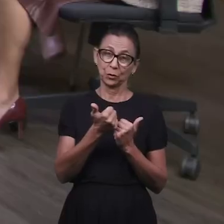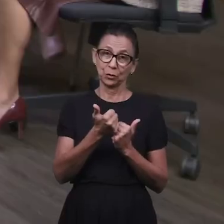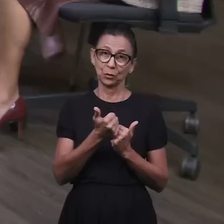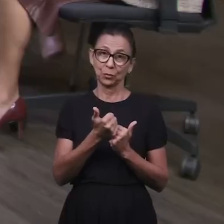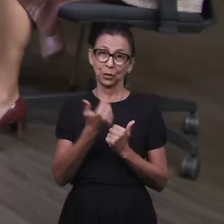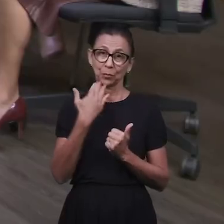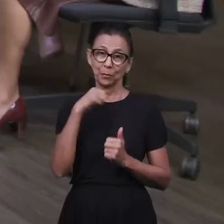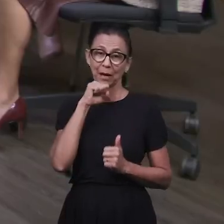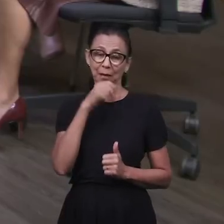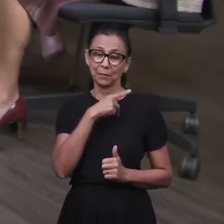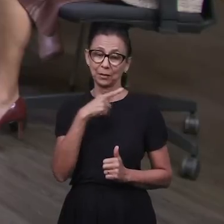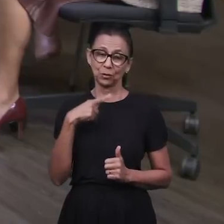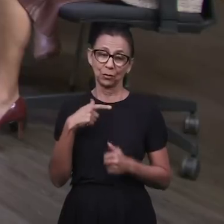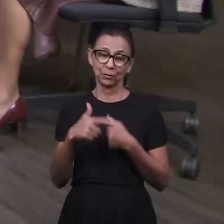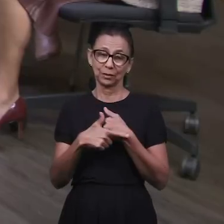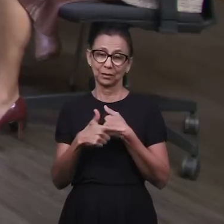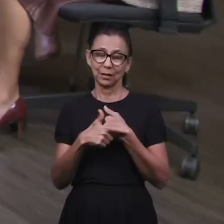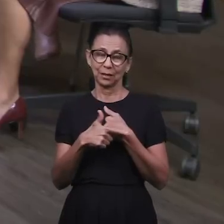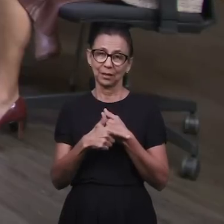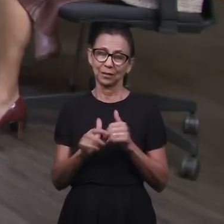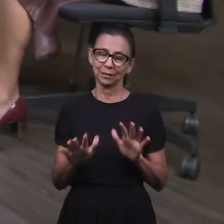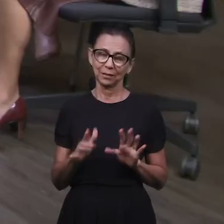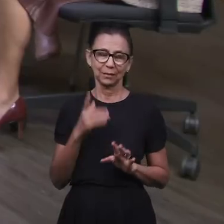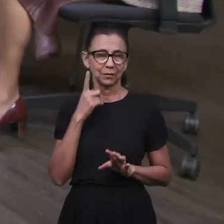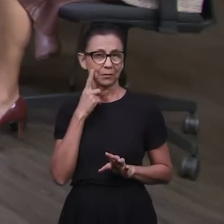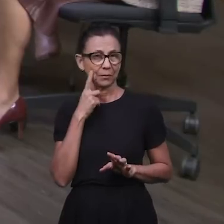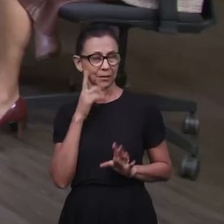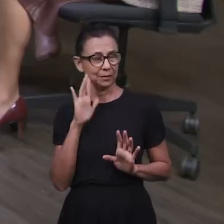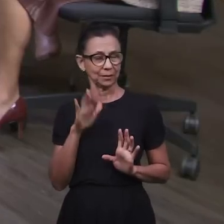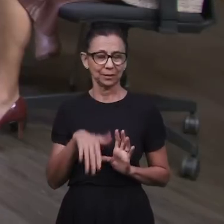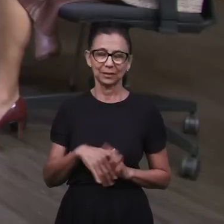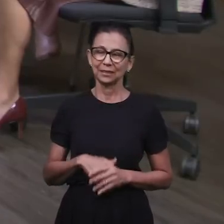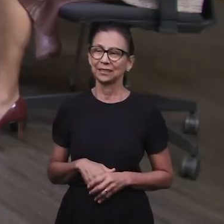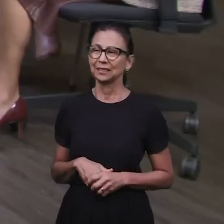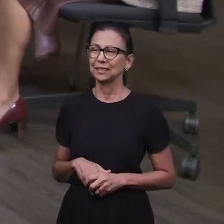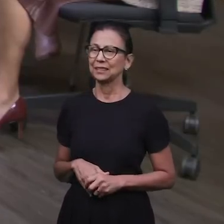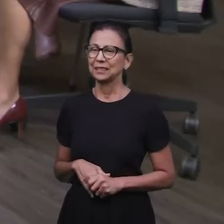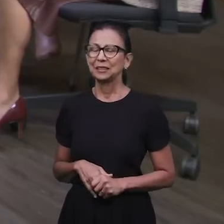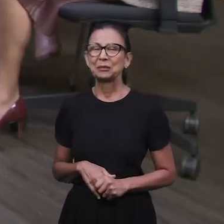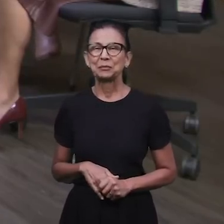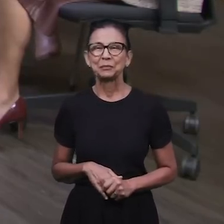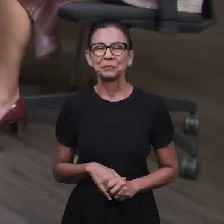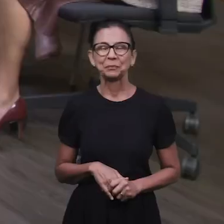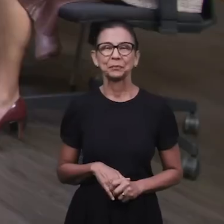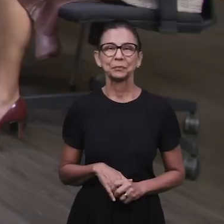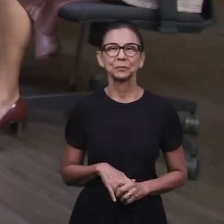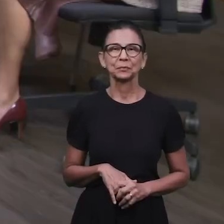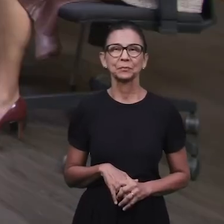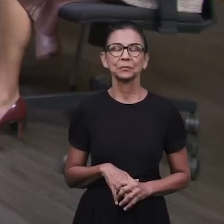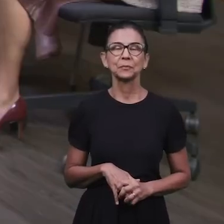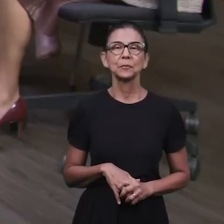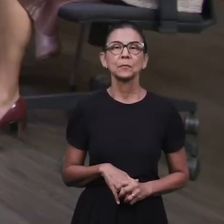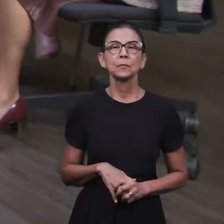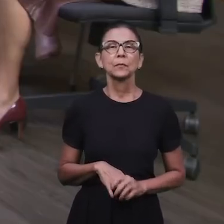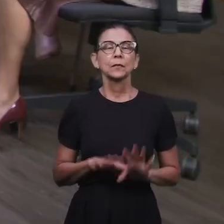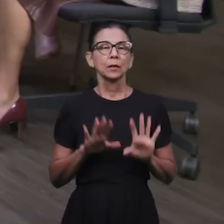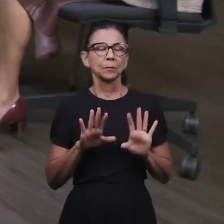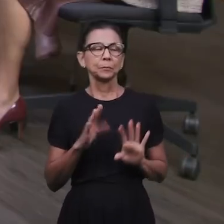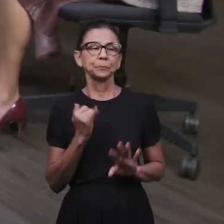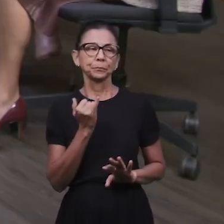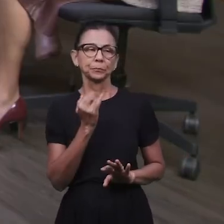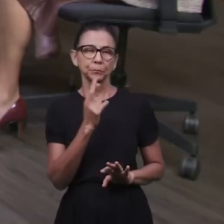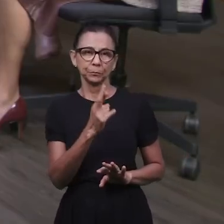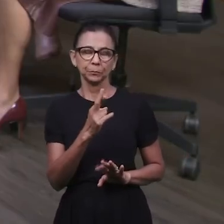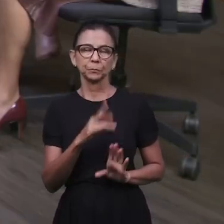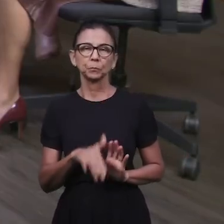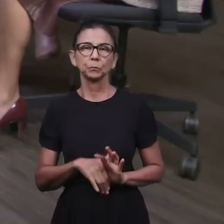isso. Aliás, essa é a melhor herança que alguém pode passar para o filho. Tá? É pode essa ter que certeza. A gente quer. Mas, Caio, respondendo a sua pergunta, como